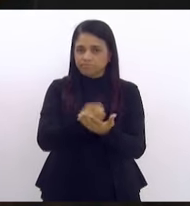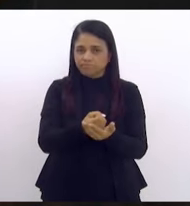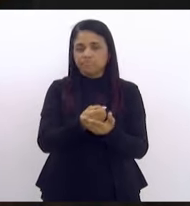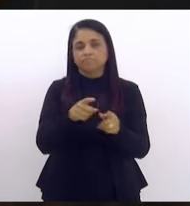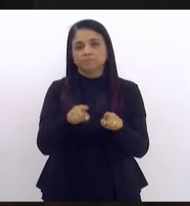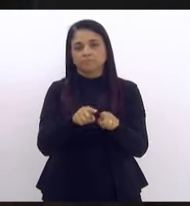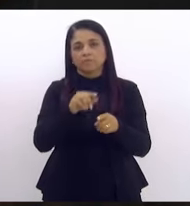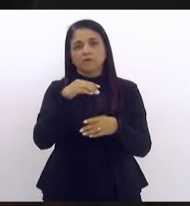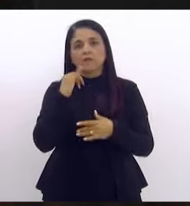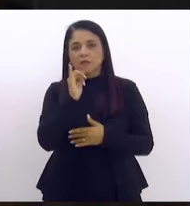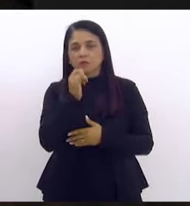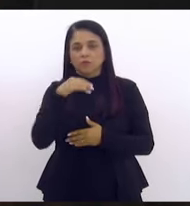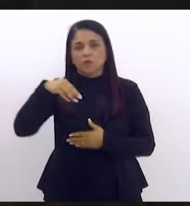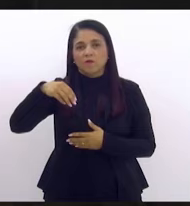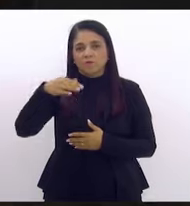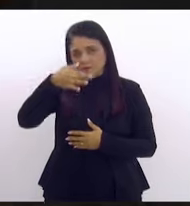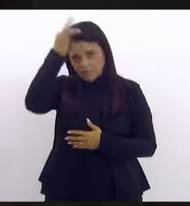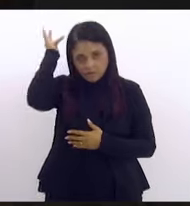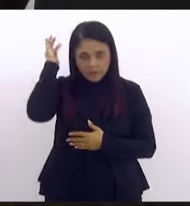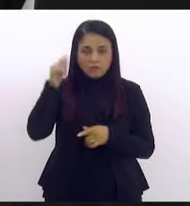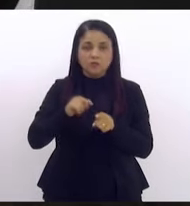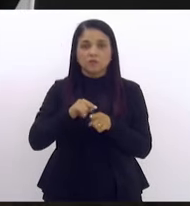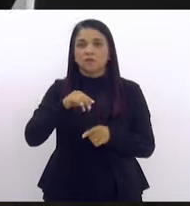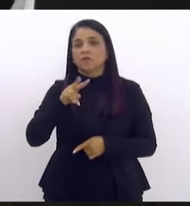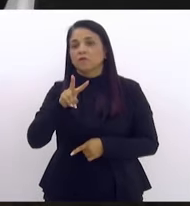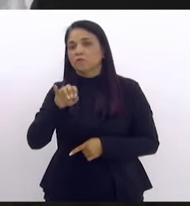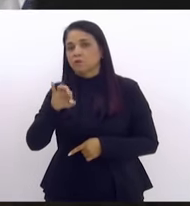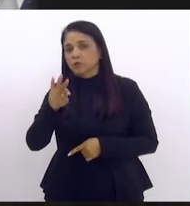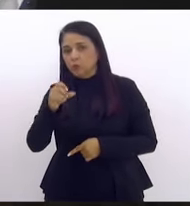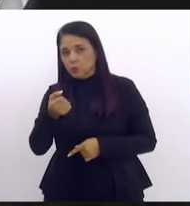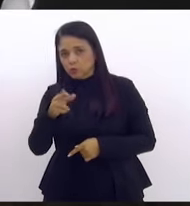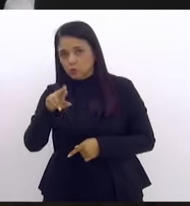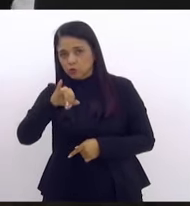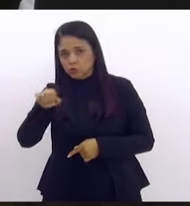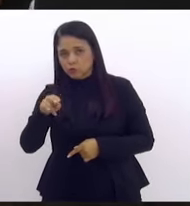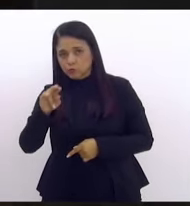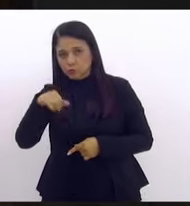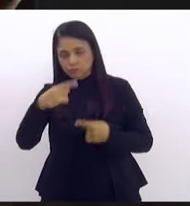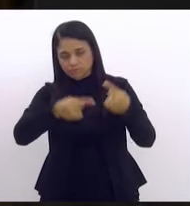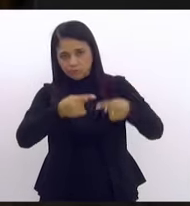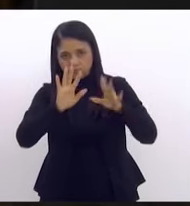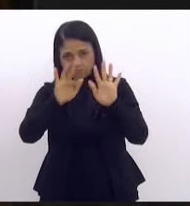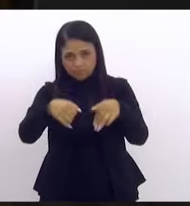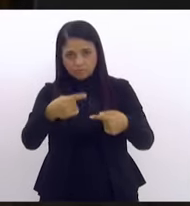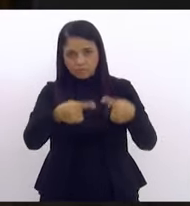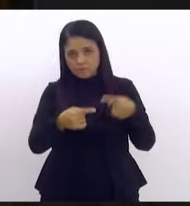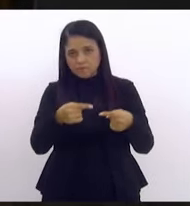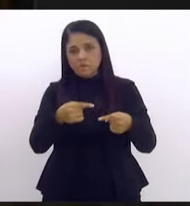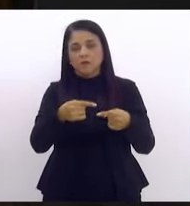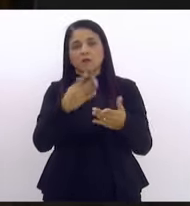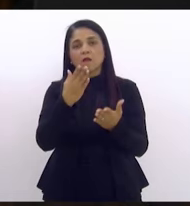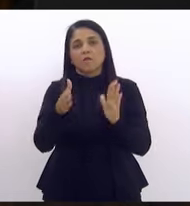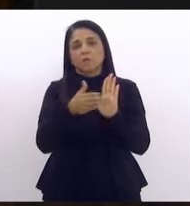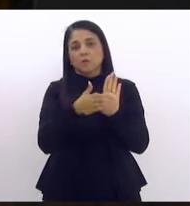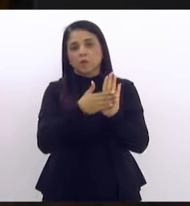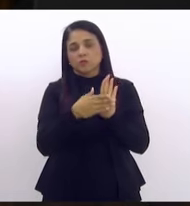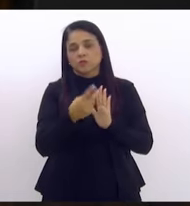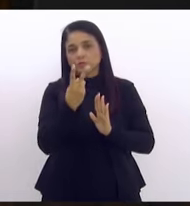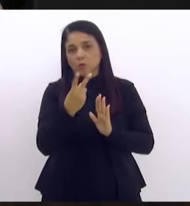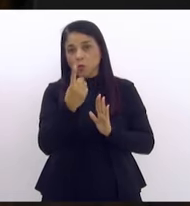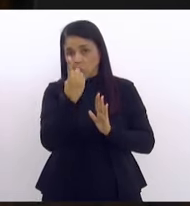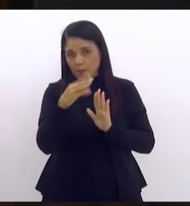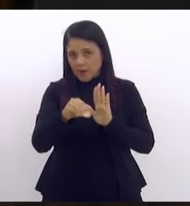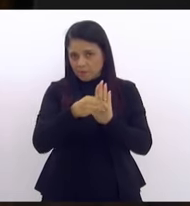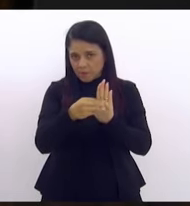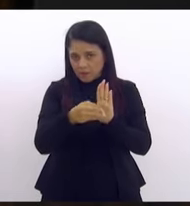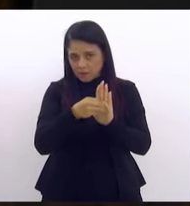Relatores, deputados Fred Pacheco e Vitor Júnior. Em discussão, não havendo quem queira discutir, encerrada a discussão, a presente proposta recebeu uma